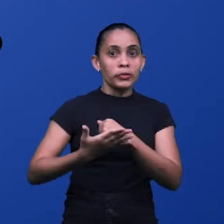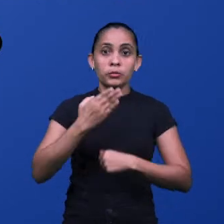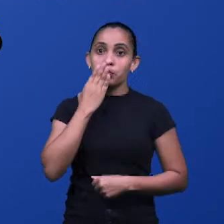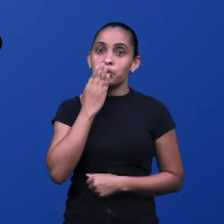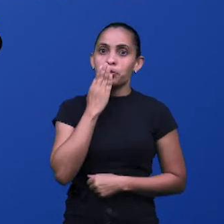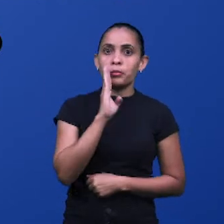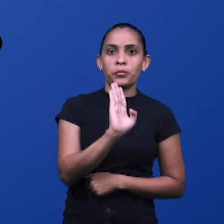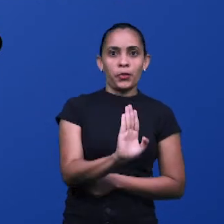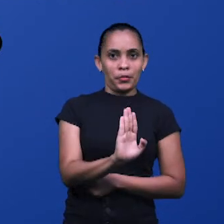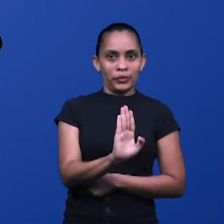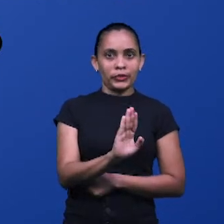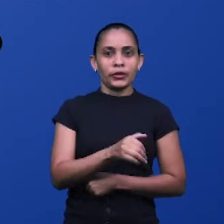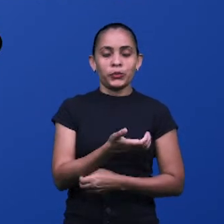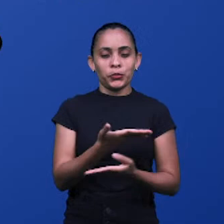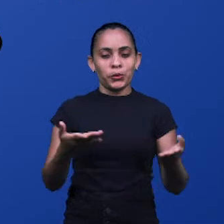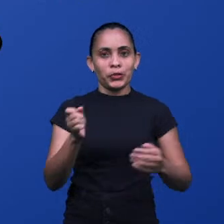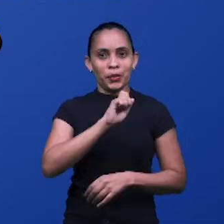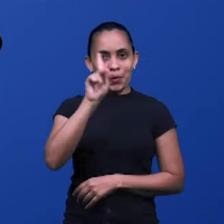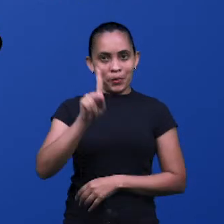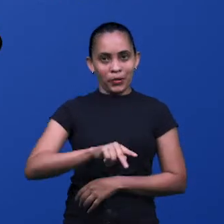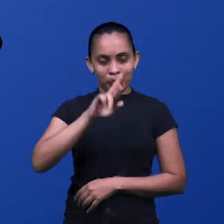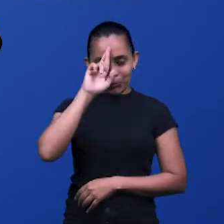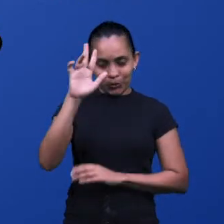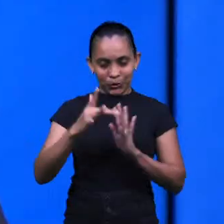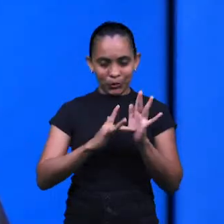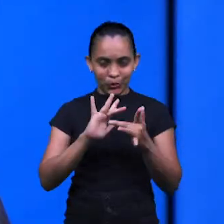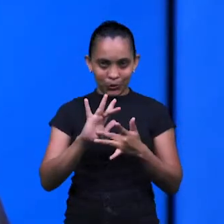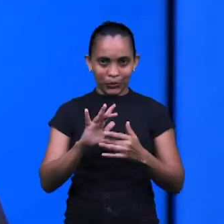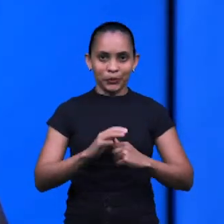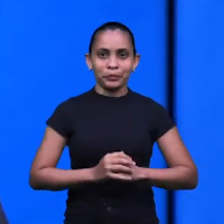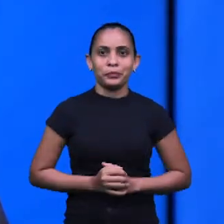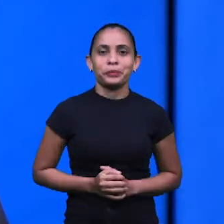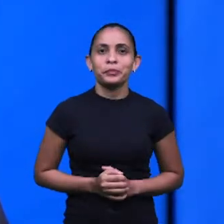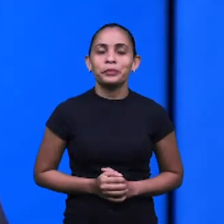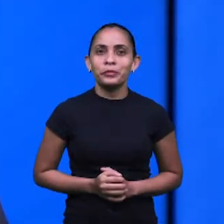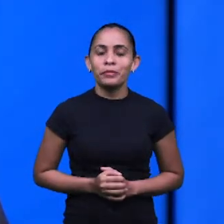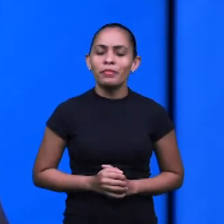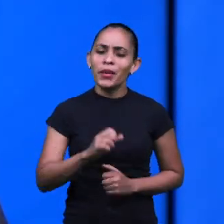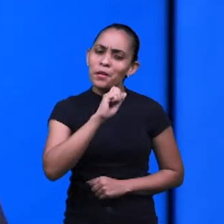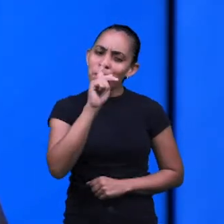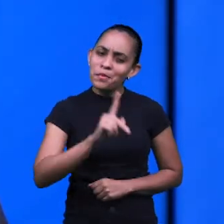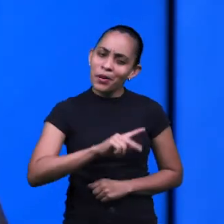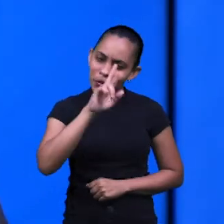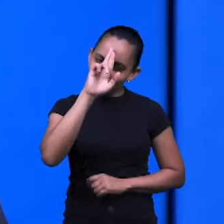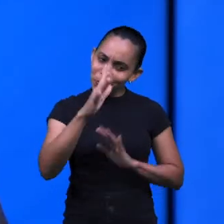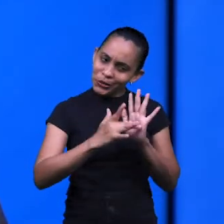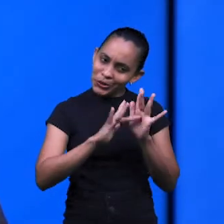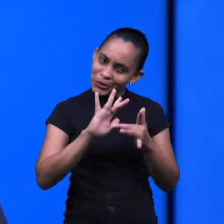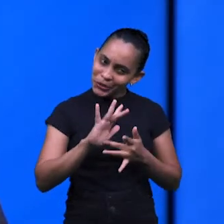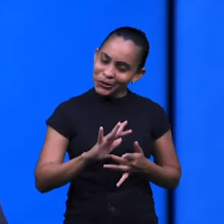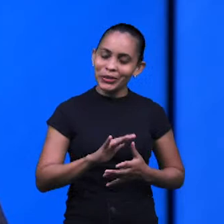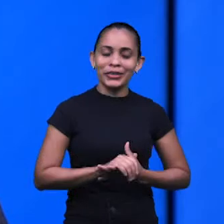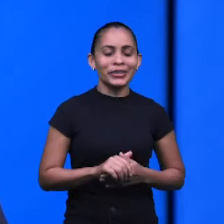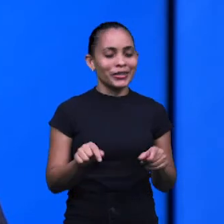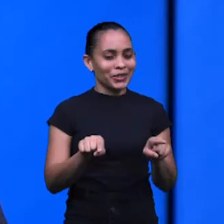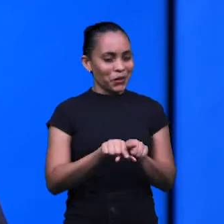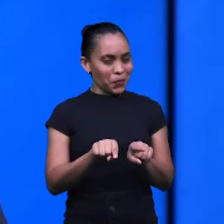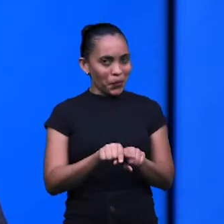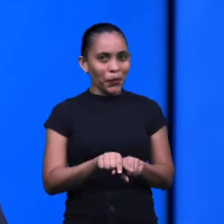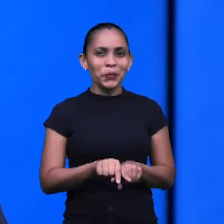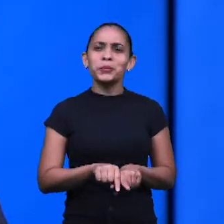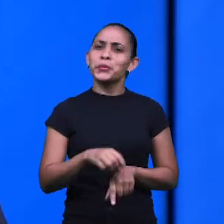promessas superiores. A paz do Senhor Jesus, irmãos. A paz do Senhor Jesus para a irmã também, Ana Carolina. Foi muito